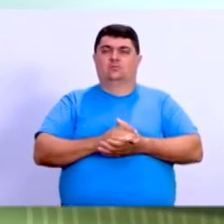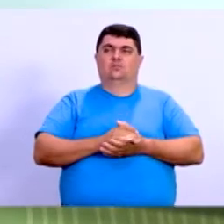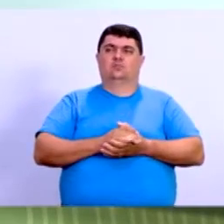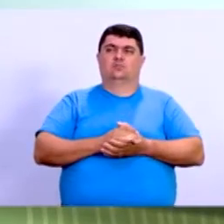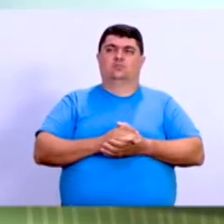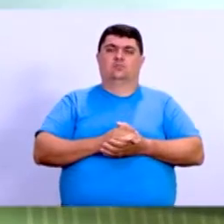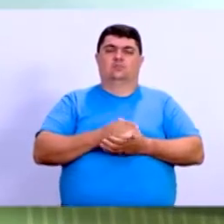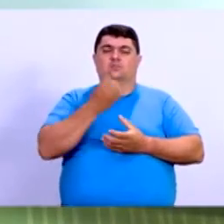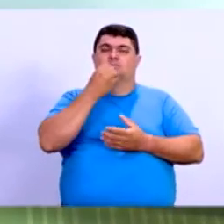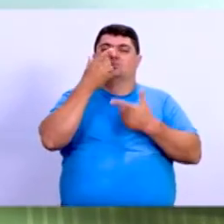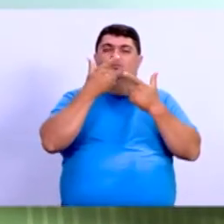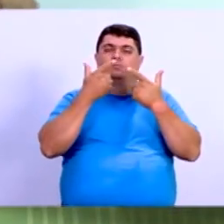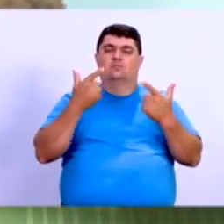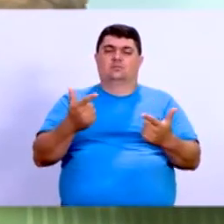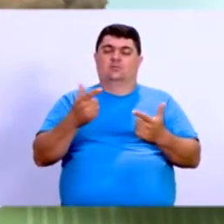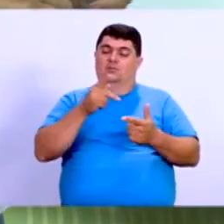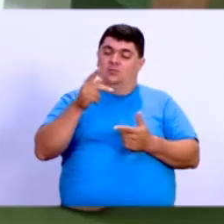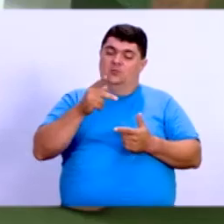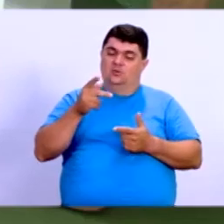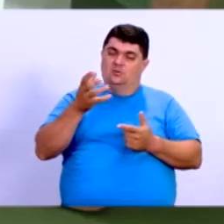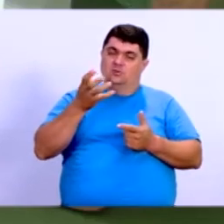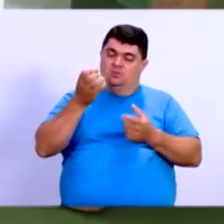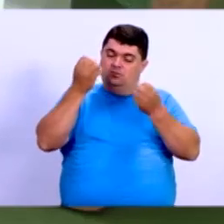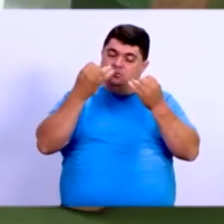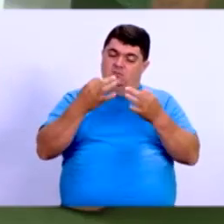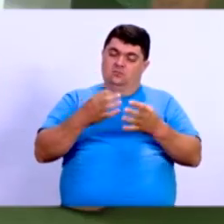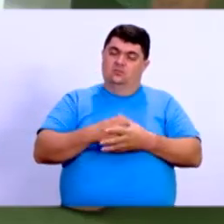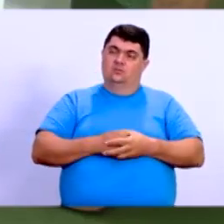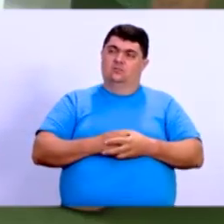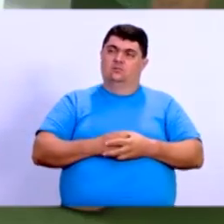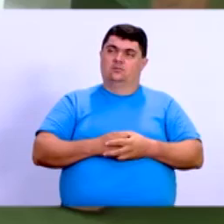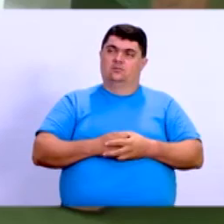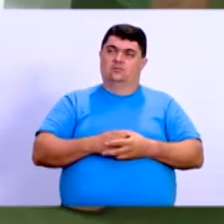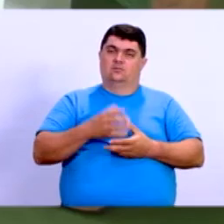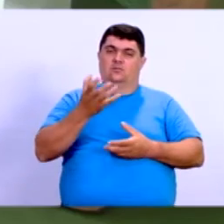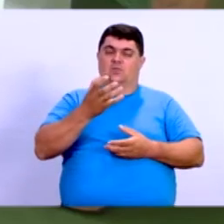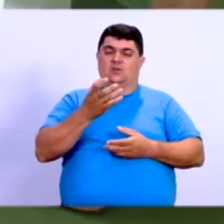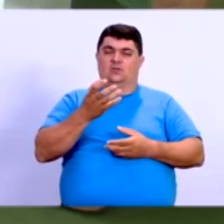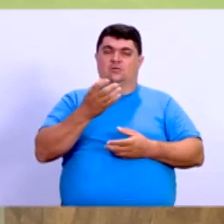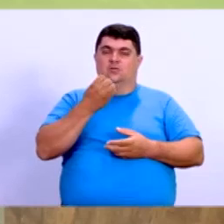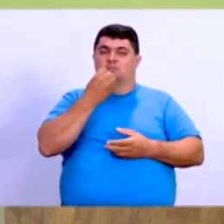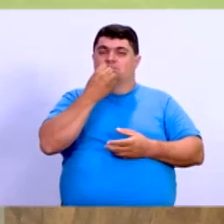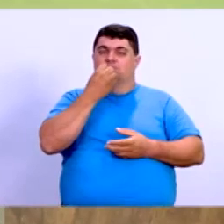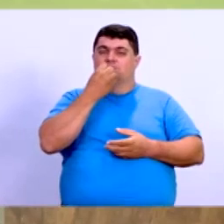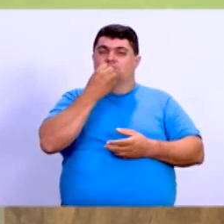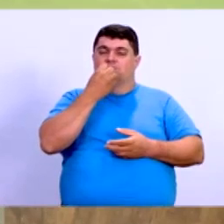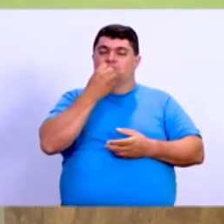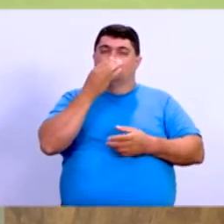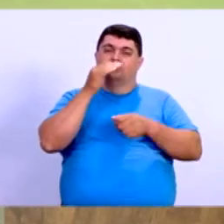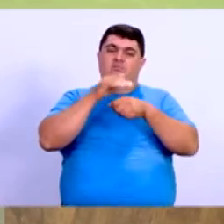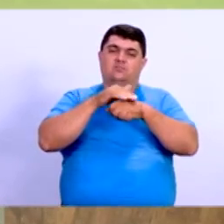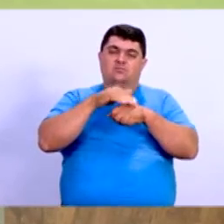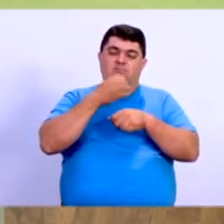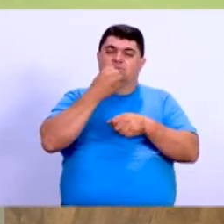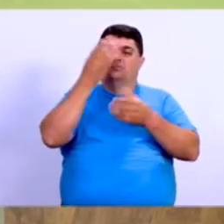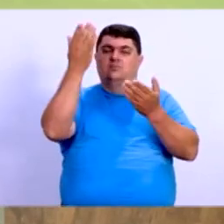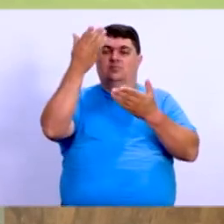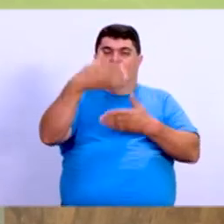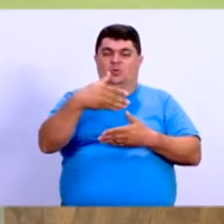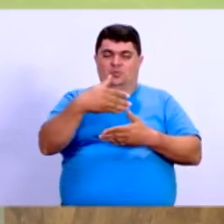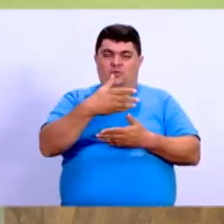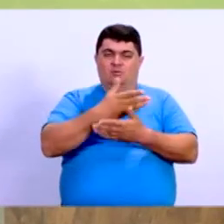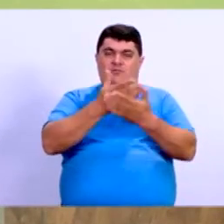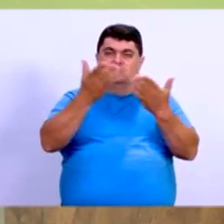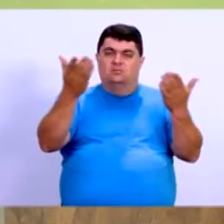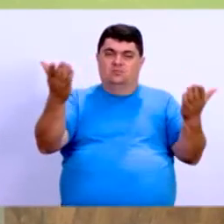E boa sorte para a prova. Professora Eliana, a senhora quer falar alguma coisa? Eu quero desejar a todos uma boa noite, uma boa prova.